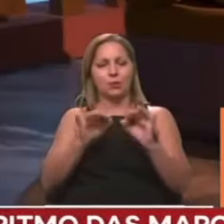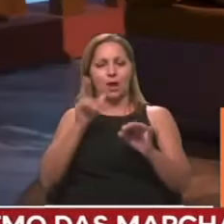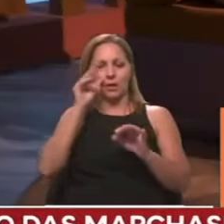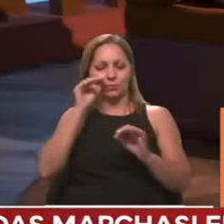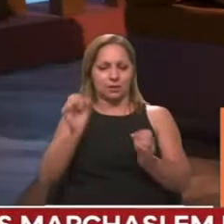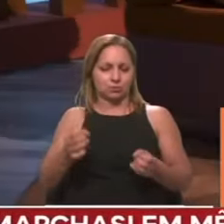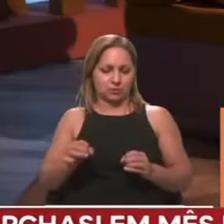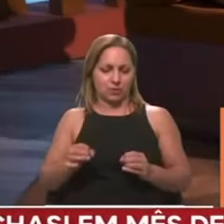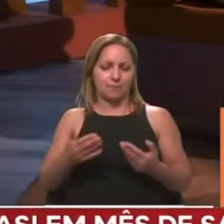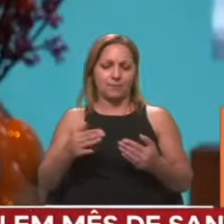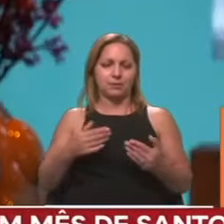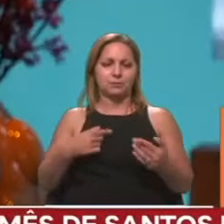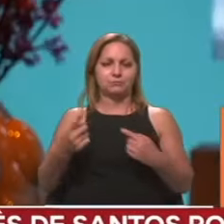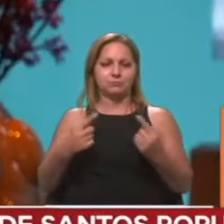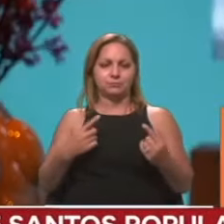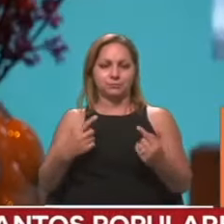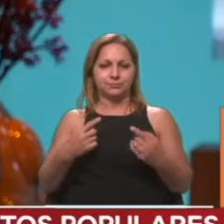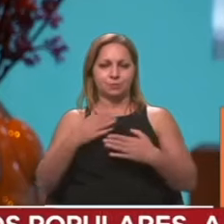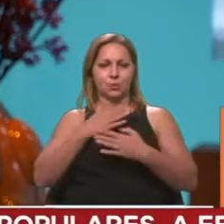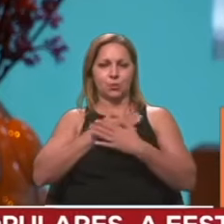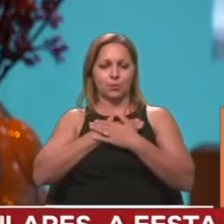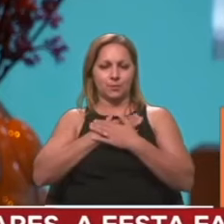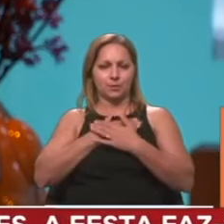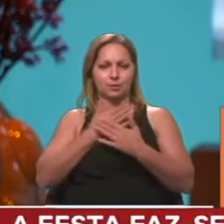se conhecer. Claro. Mas como dois amigos que estão a...